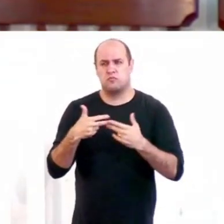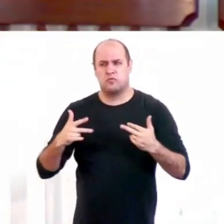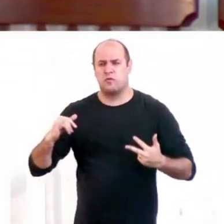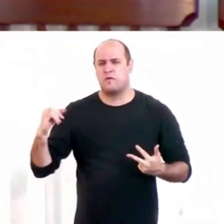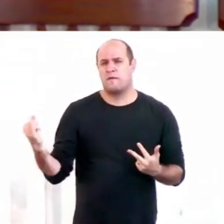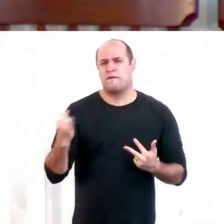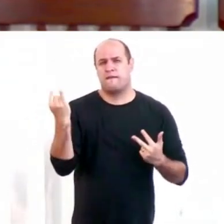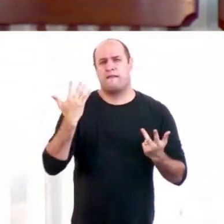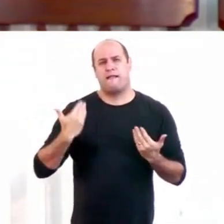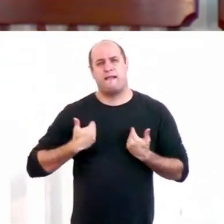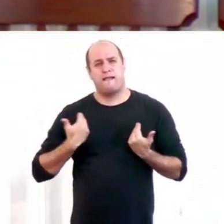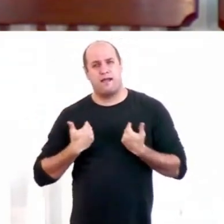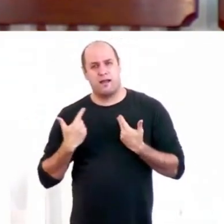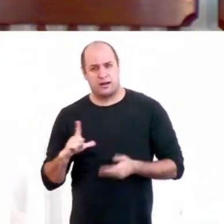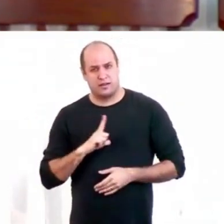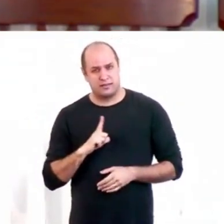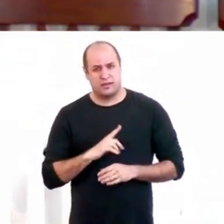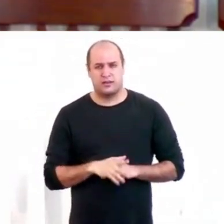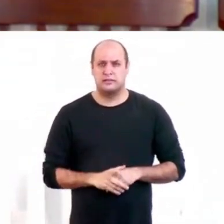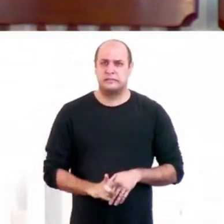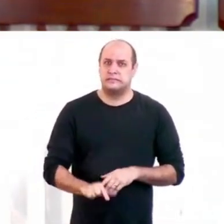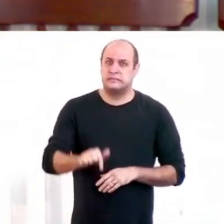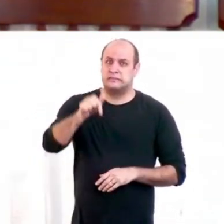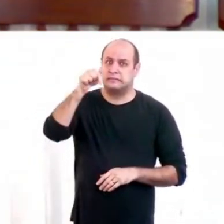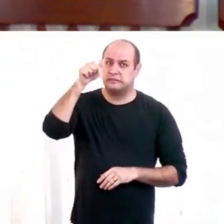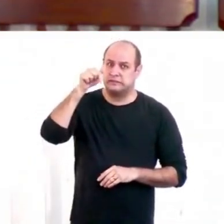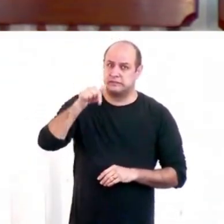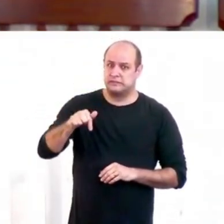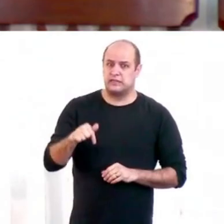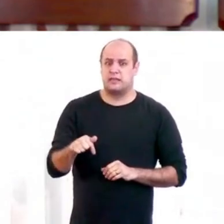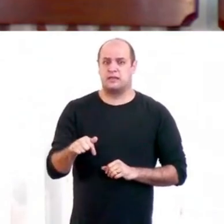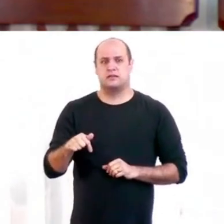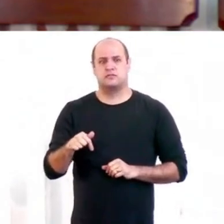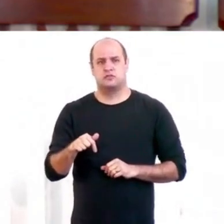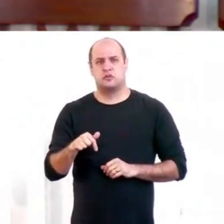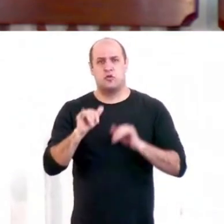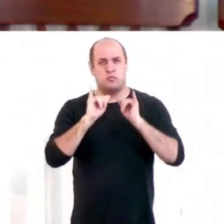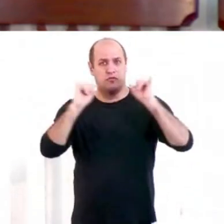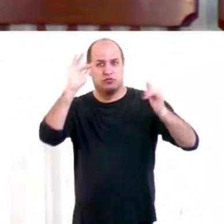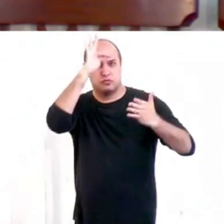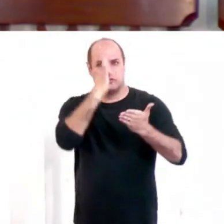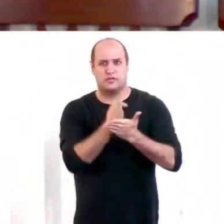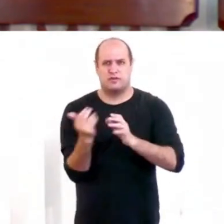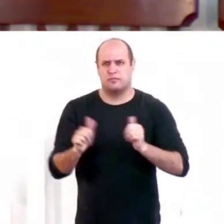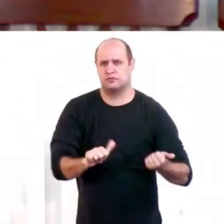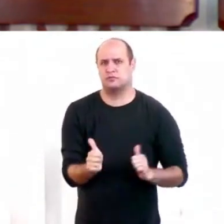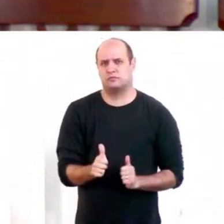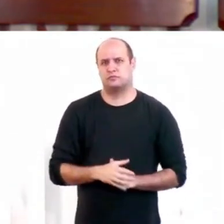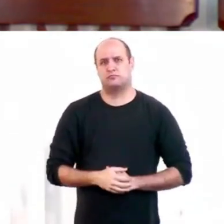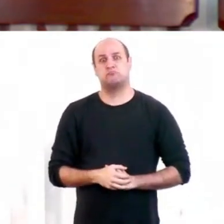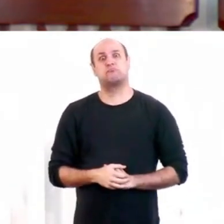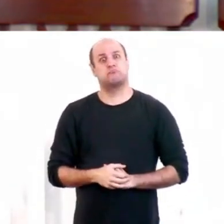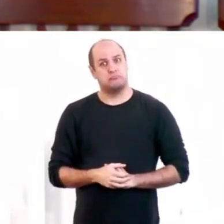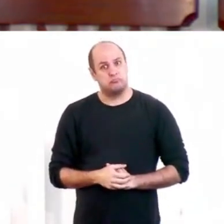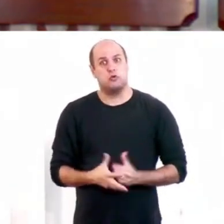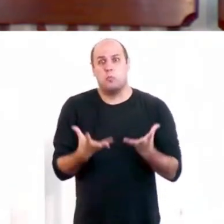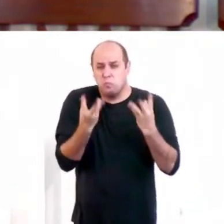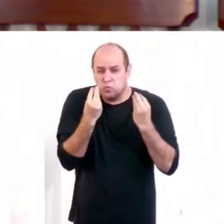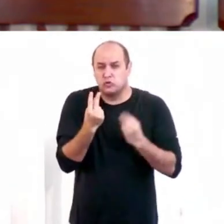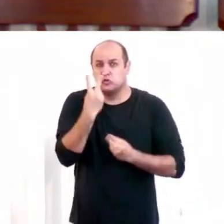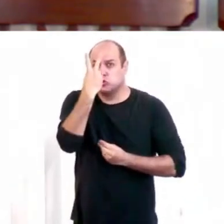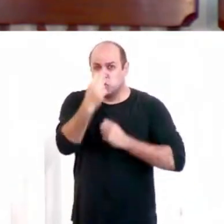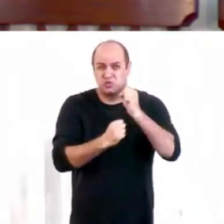alegria. Foram 7 profissões de fé e batismo. Isso é muito, em 2 anos e meio.